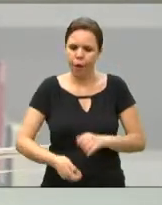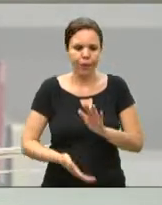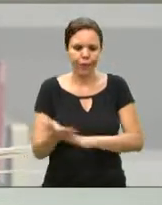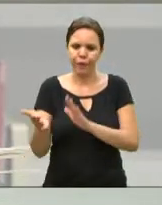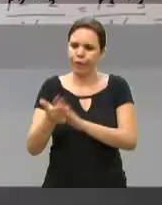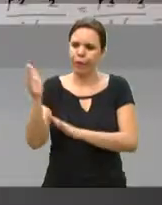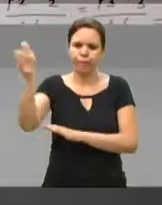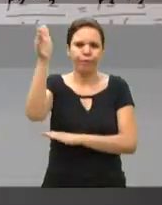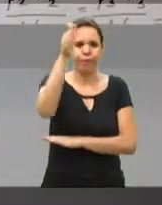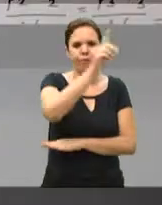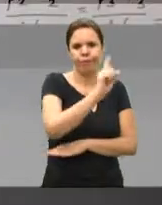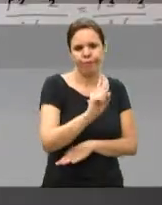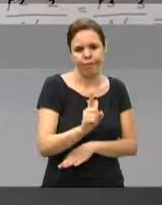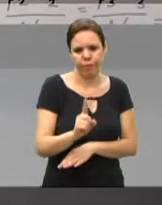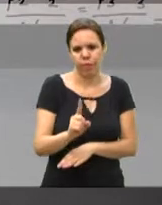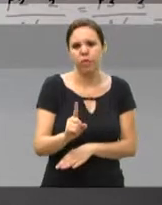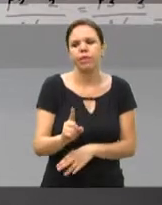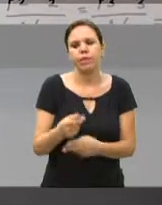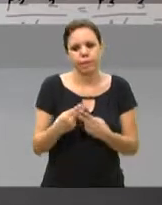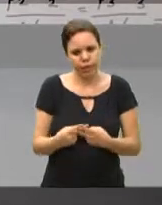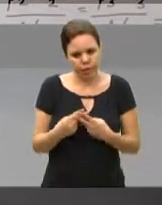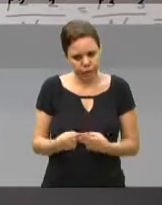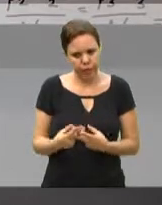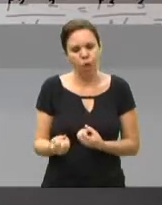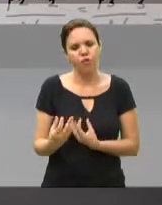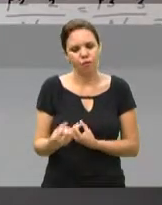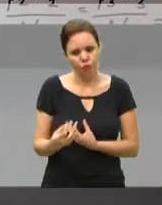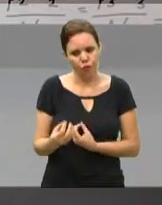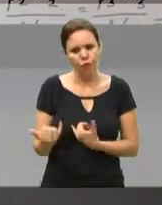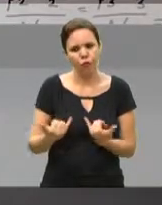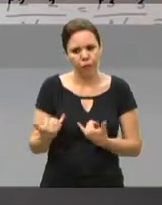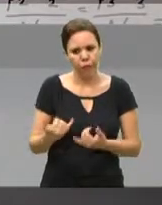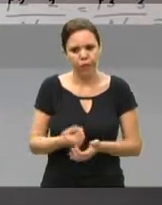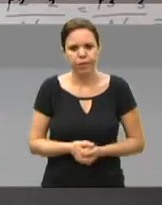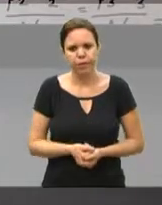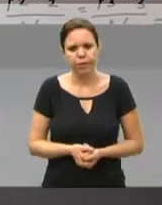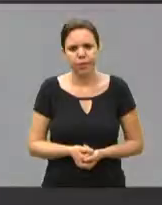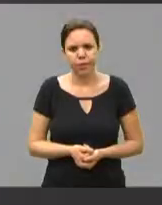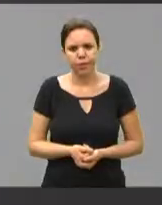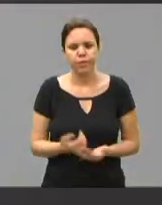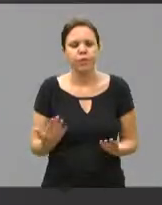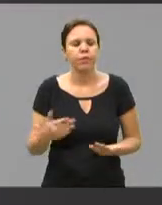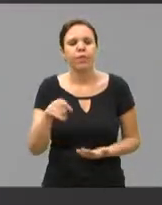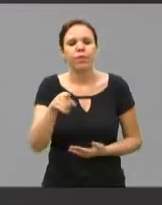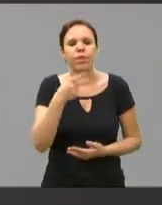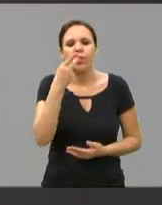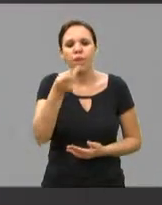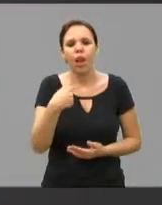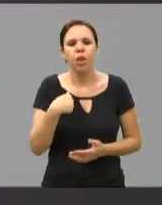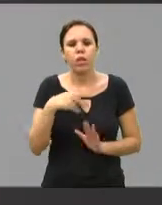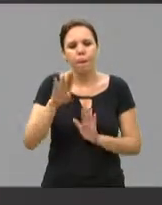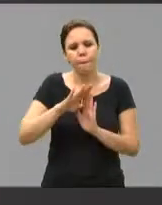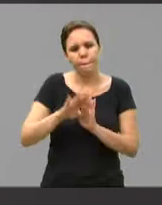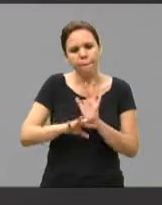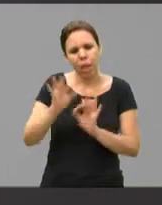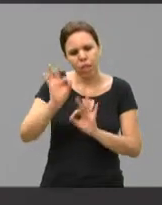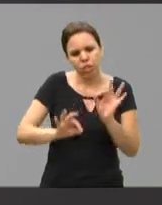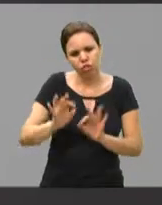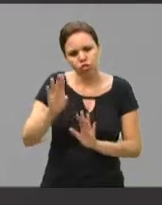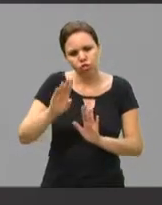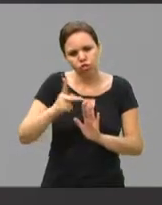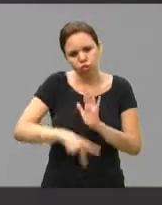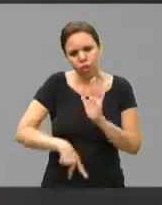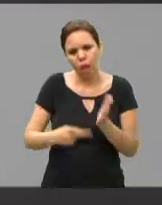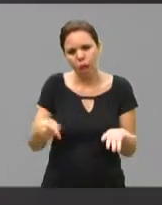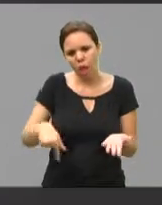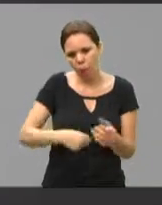de saída. Eles também têm que ser informados aí, sim, né? Sim, com certeza. Agora, sim, vocês falaram desse planejamento, então, assim, é